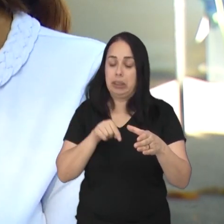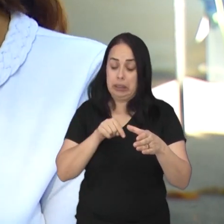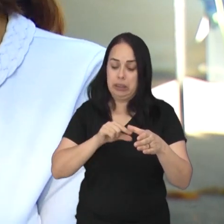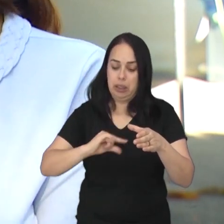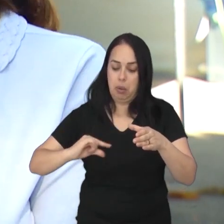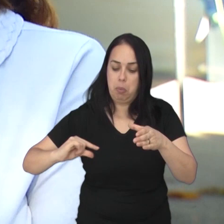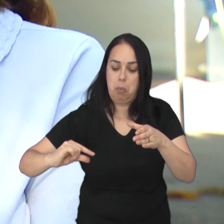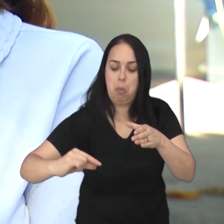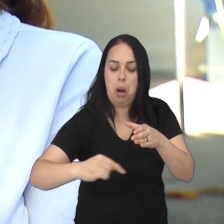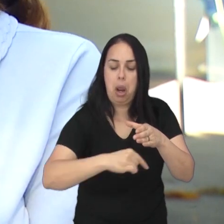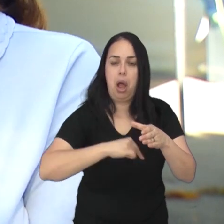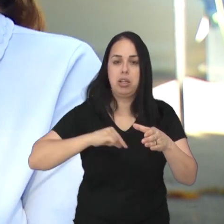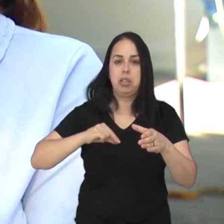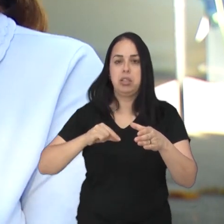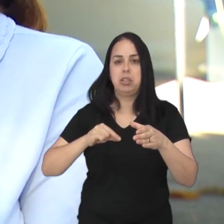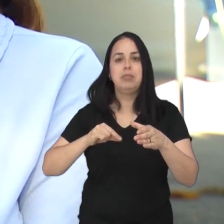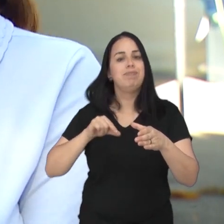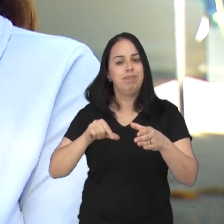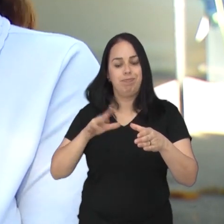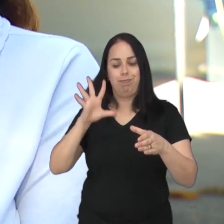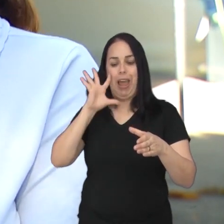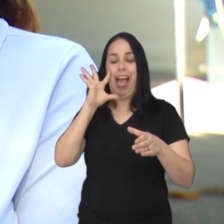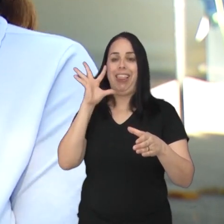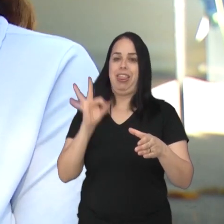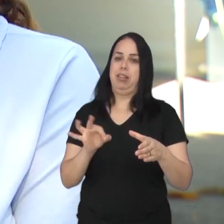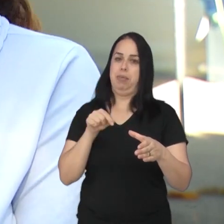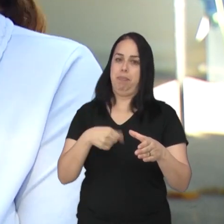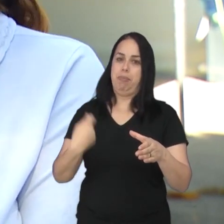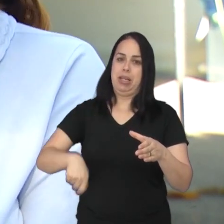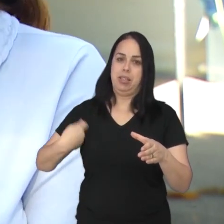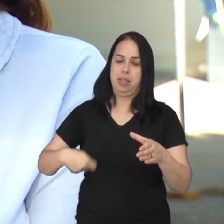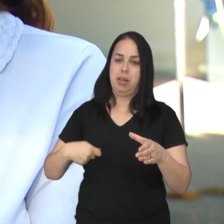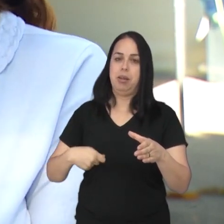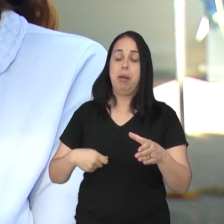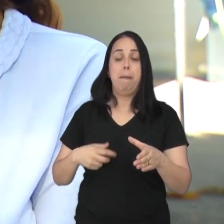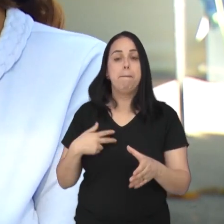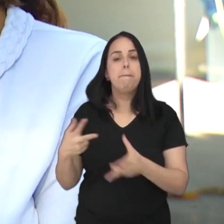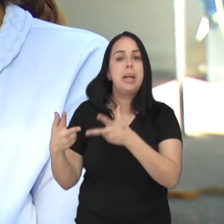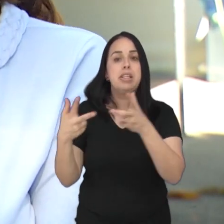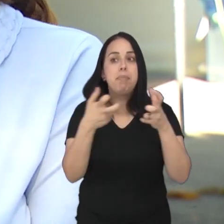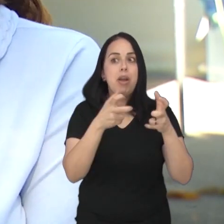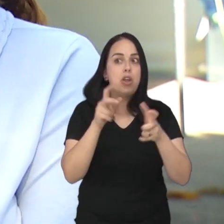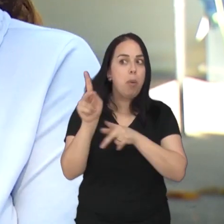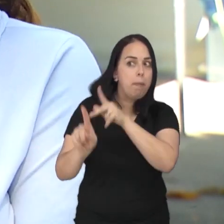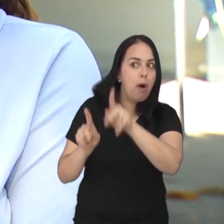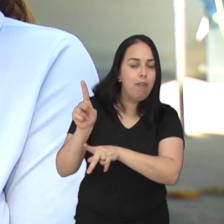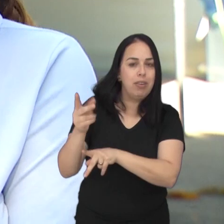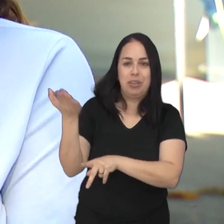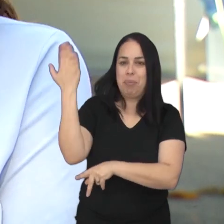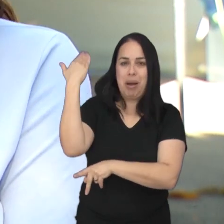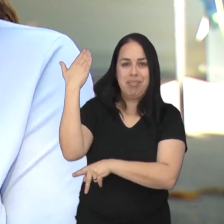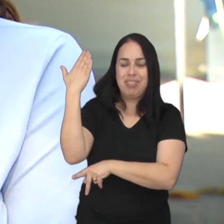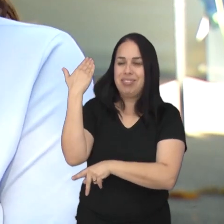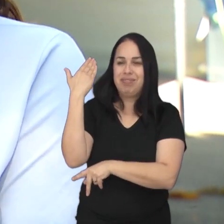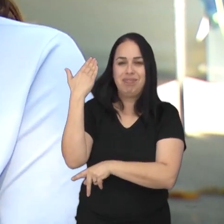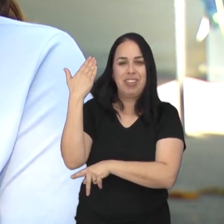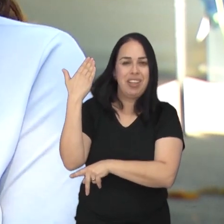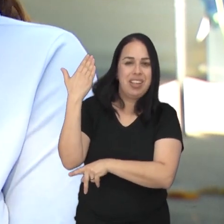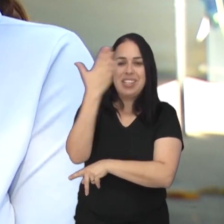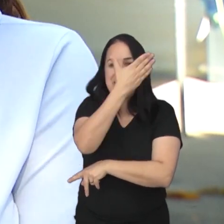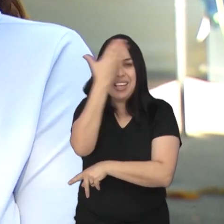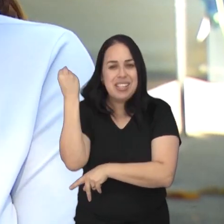relacionado a plantas, né? Vasos, planta aquática, chamou bastante atenção. Então a gente percebeu que a população, que há um bom tempo